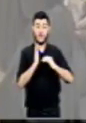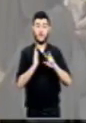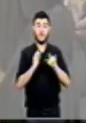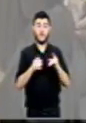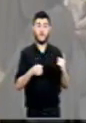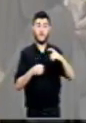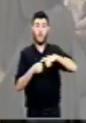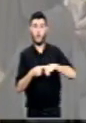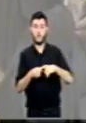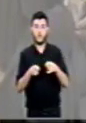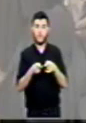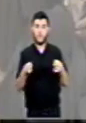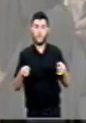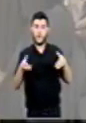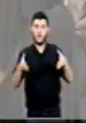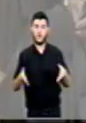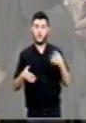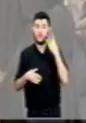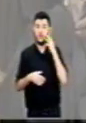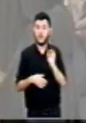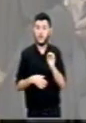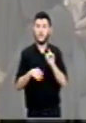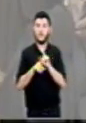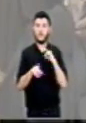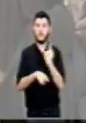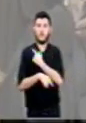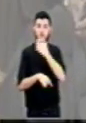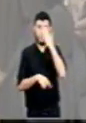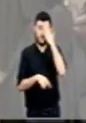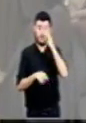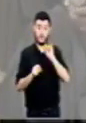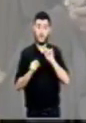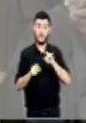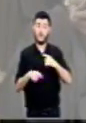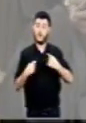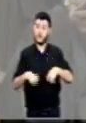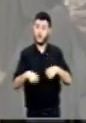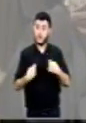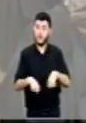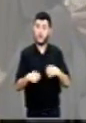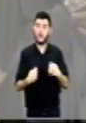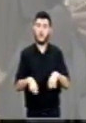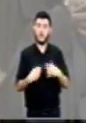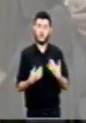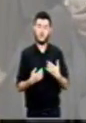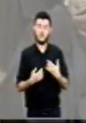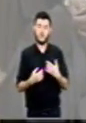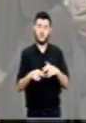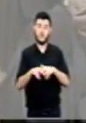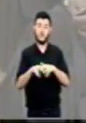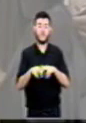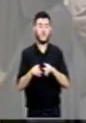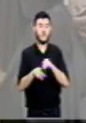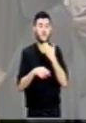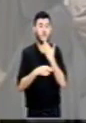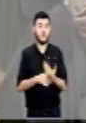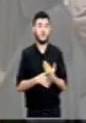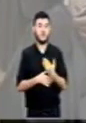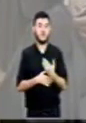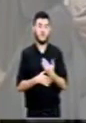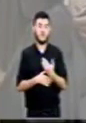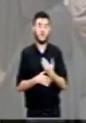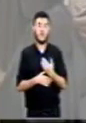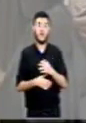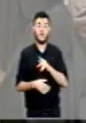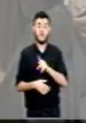a desnecessidade da medida postulada, data máxima vênia, pela Procuradoria-Geral da República. A mesa do Senado espera e aguarda que essa